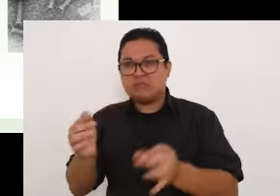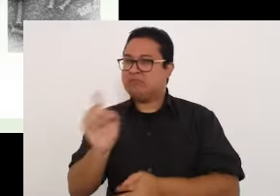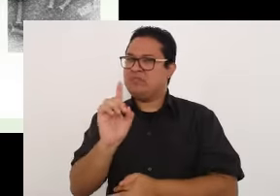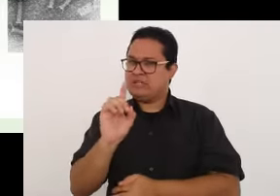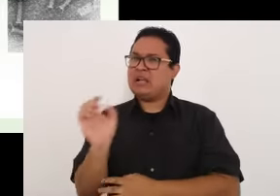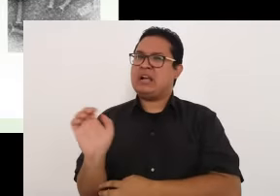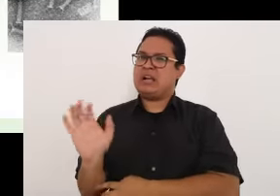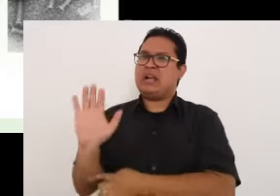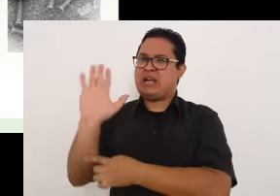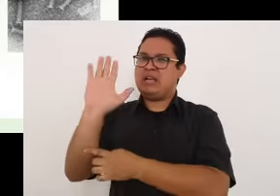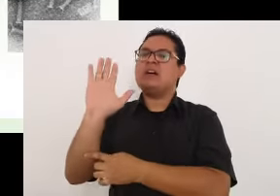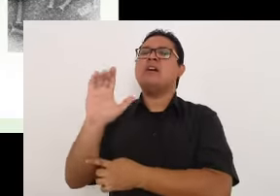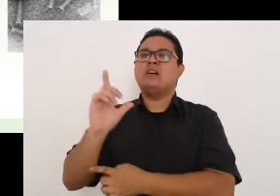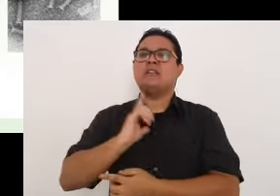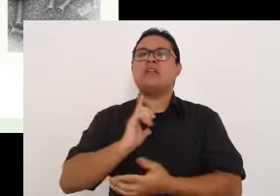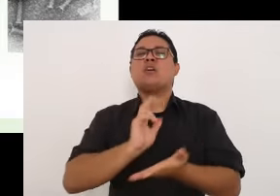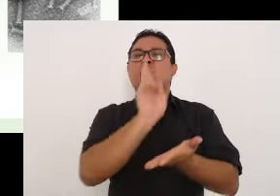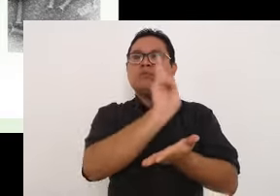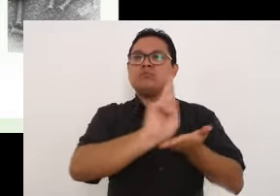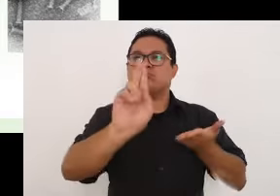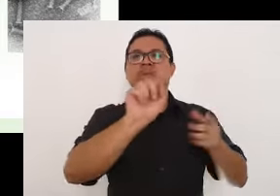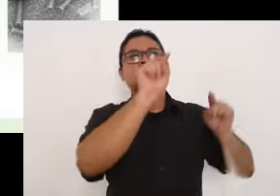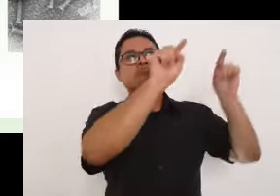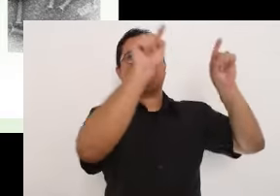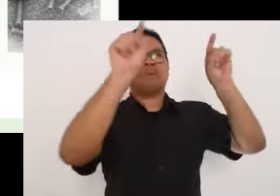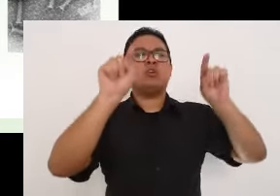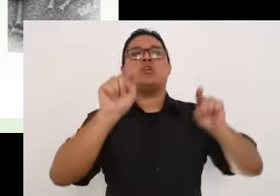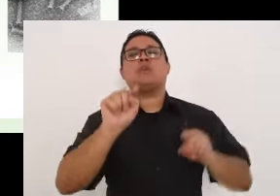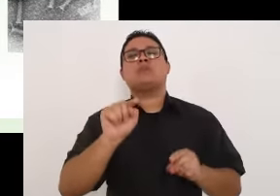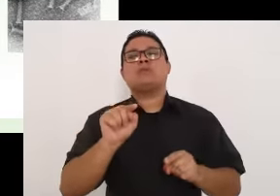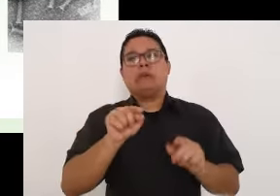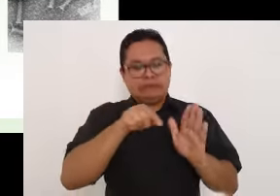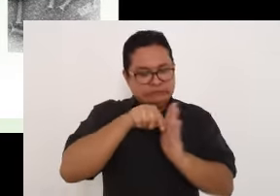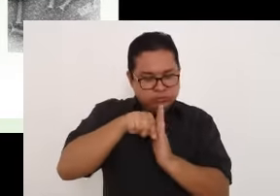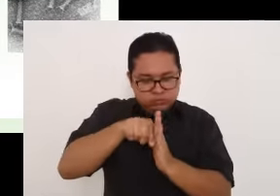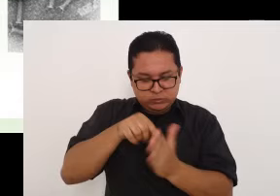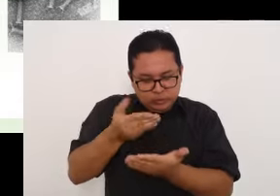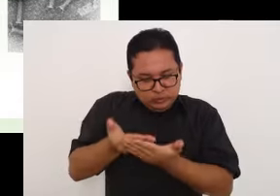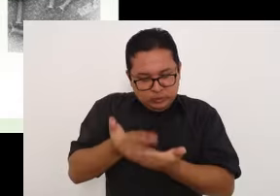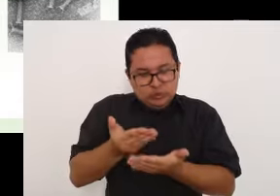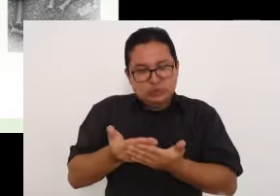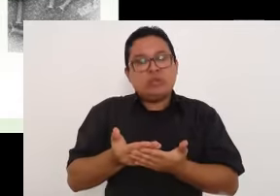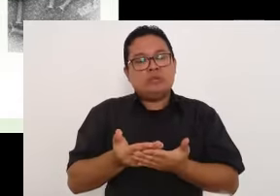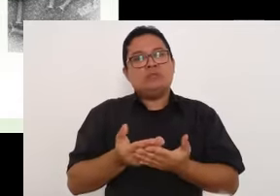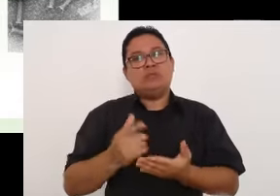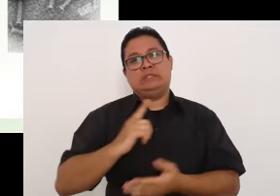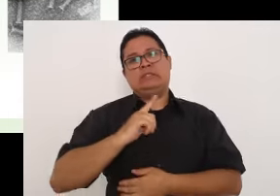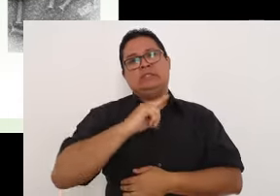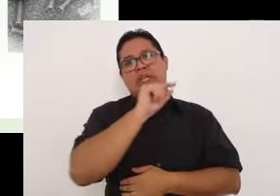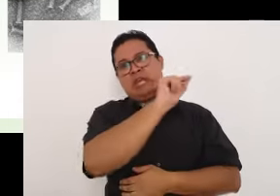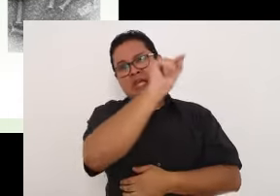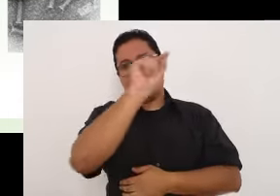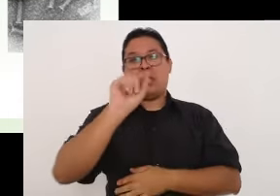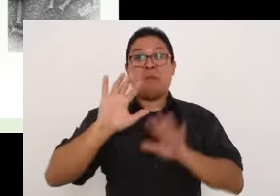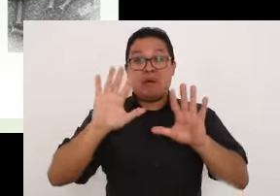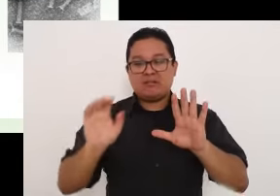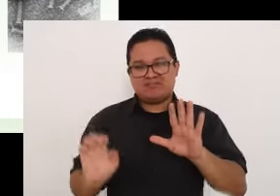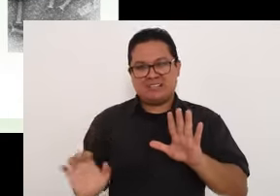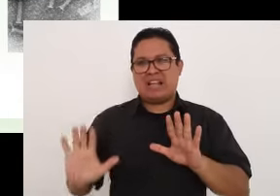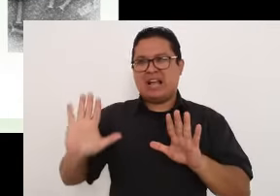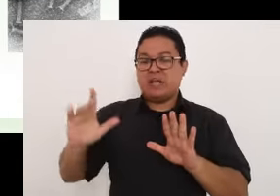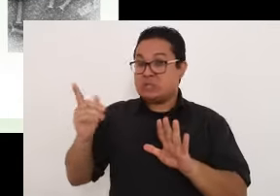bem caro, né? As universidades usam isso para pesquisa, né? A gente não aprende isso em aula, nem